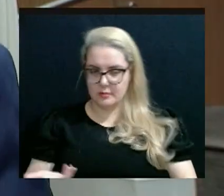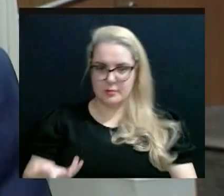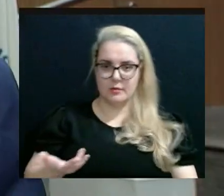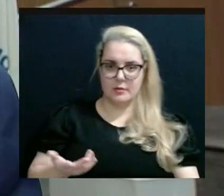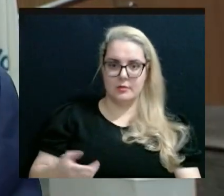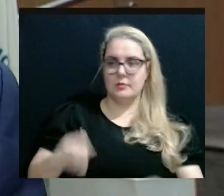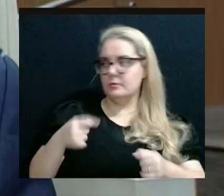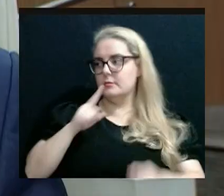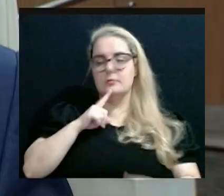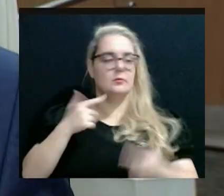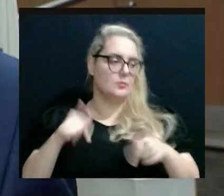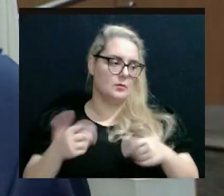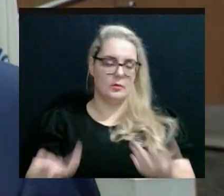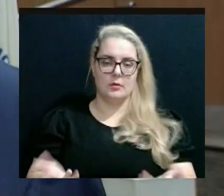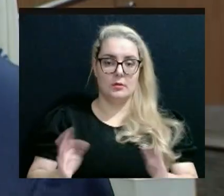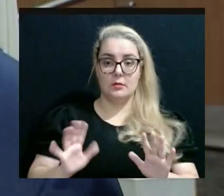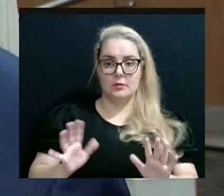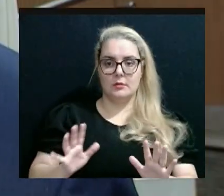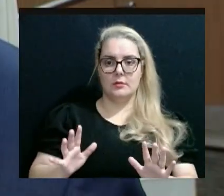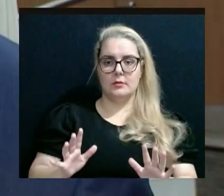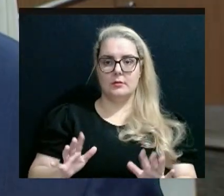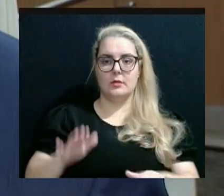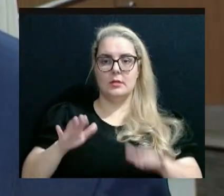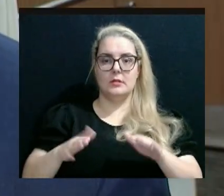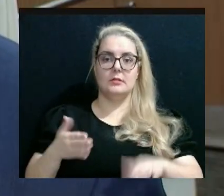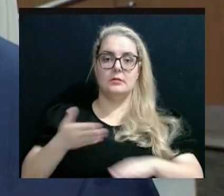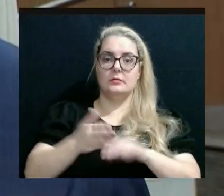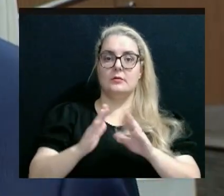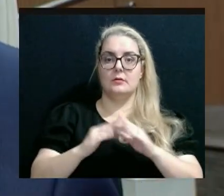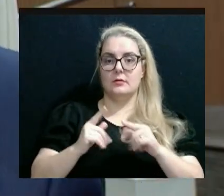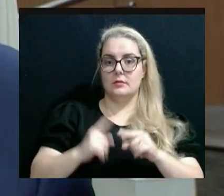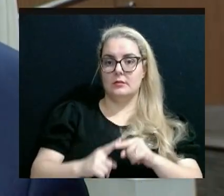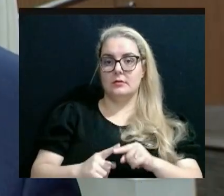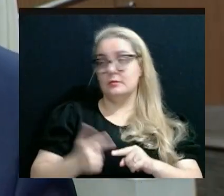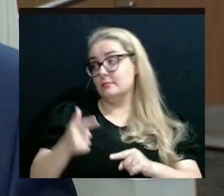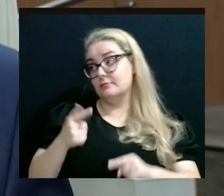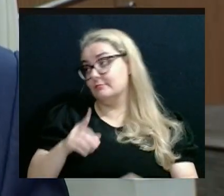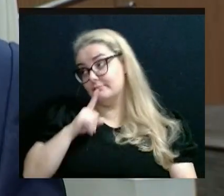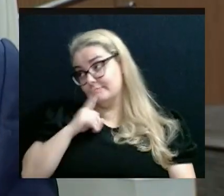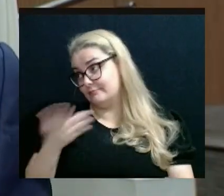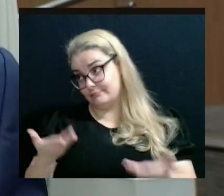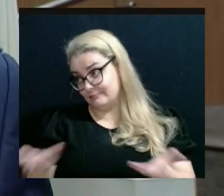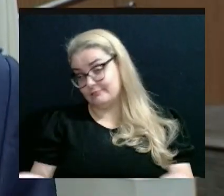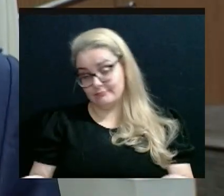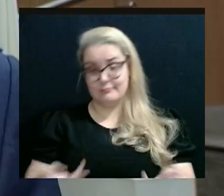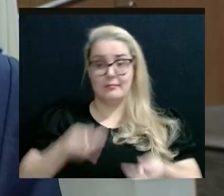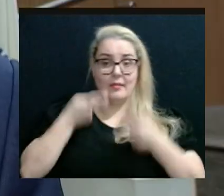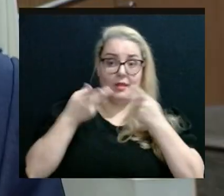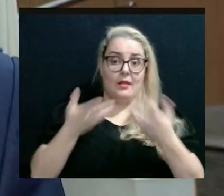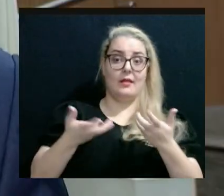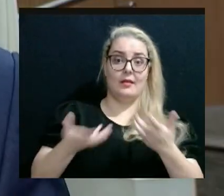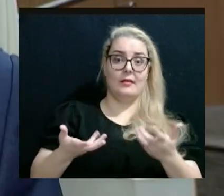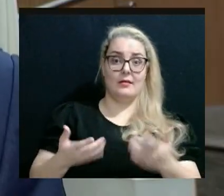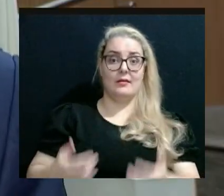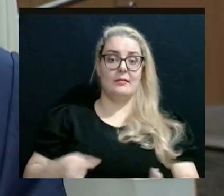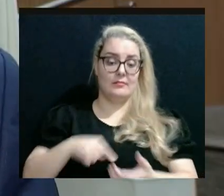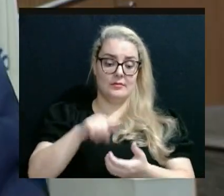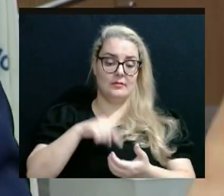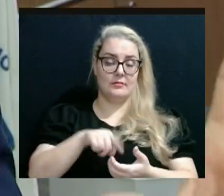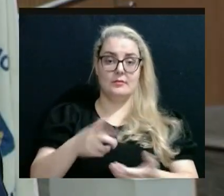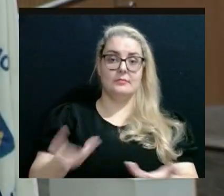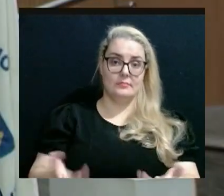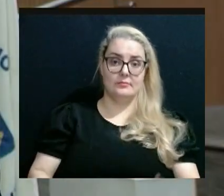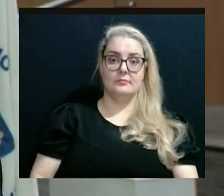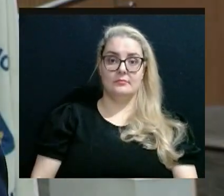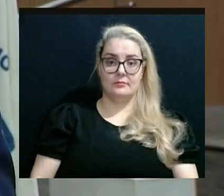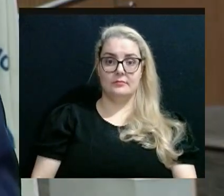silêncio onde eu estou, né? Às vezes você vai na igreja, também não tem nem silêncio na igreja. Hoje em dia as pessoas querem falar, né, mexer no celular, né? Então, enfim. Mas